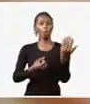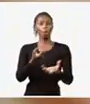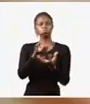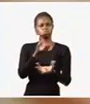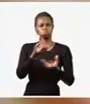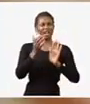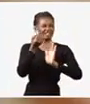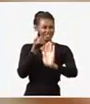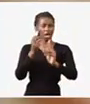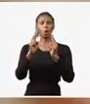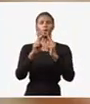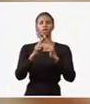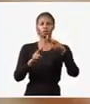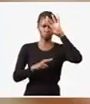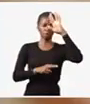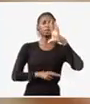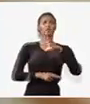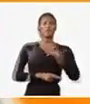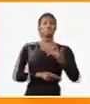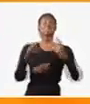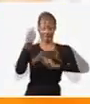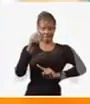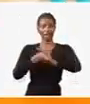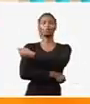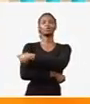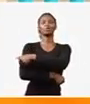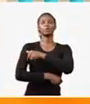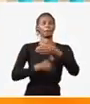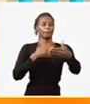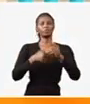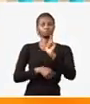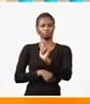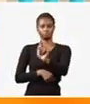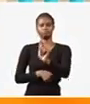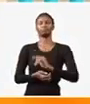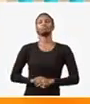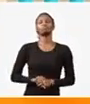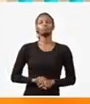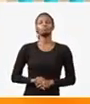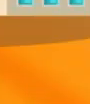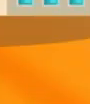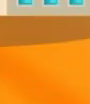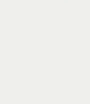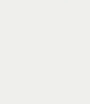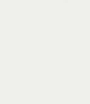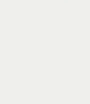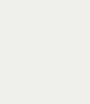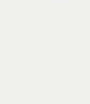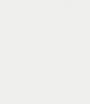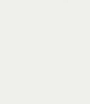e evite contato com pessoas com sintomas. Em caso de sintomas, dirija-se a uma unidade sanitária mais próxima de si.